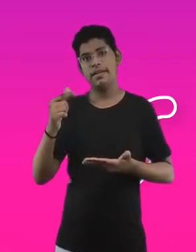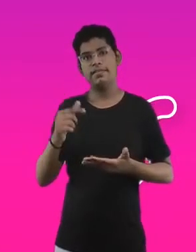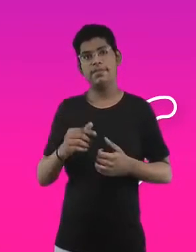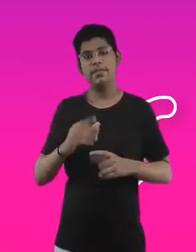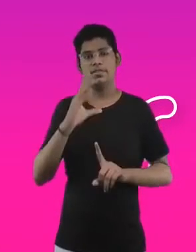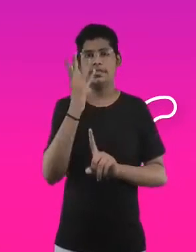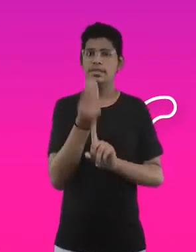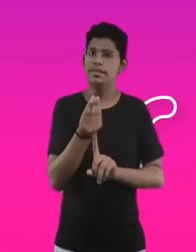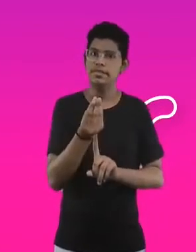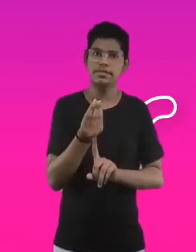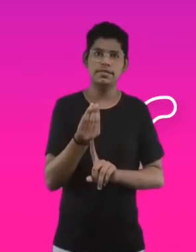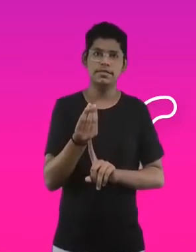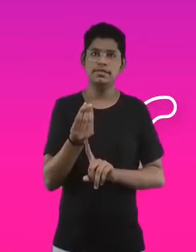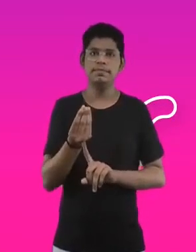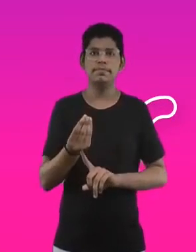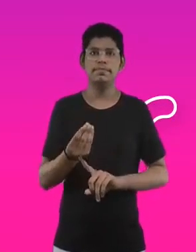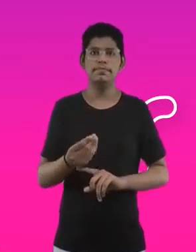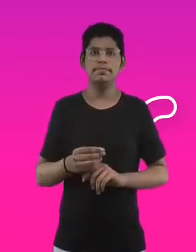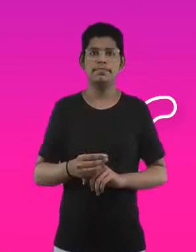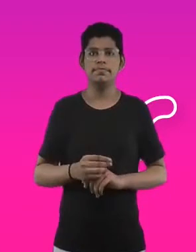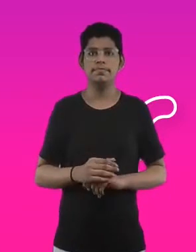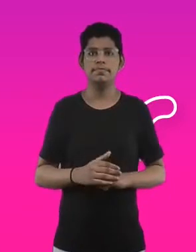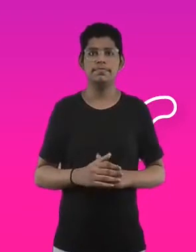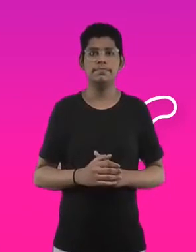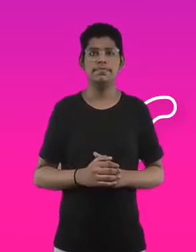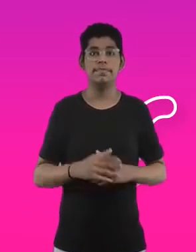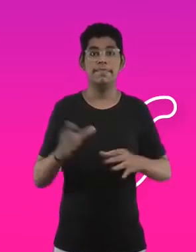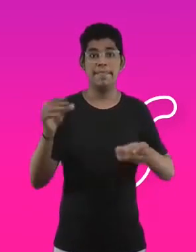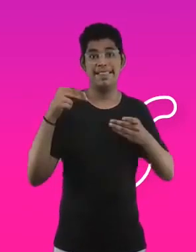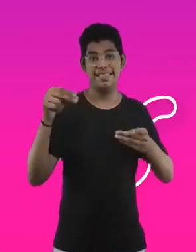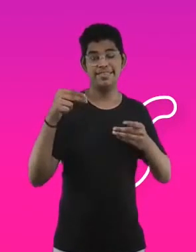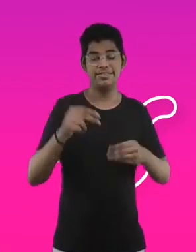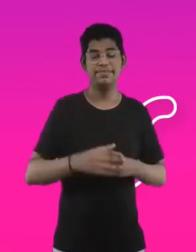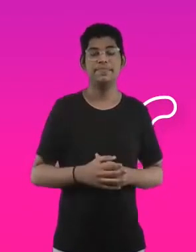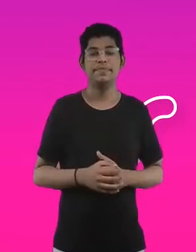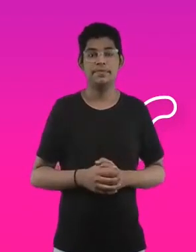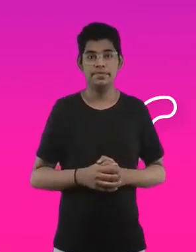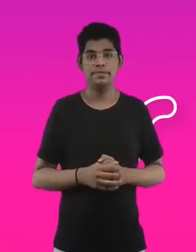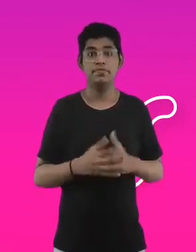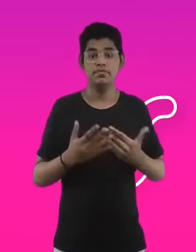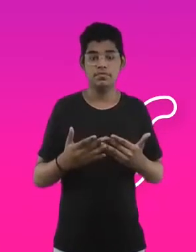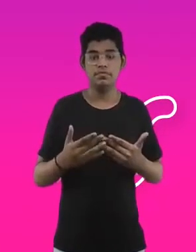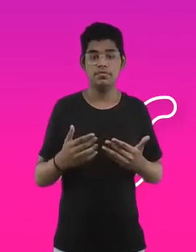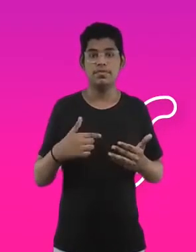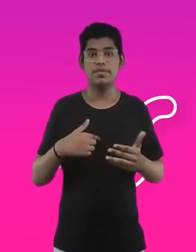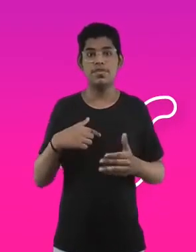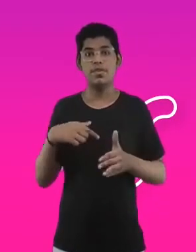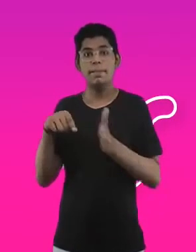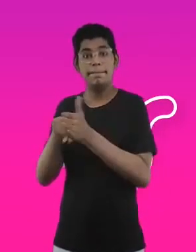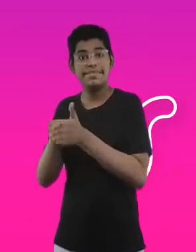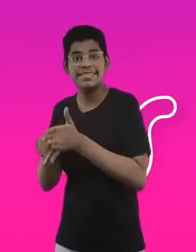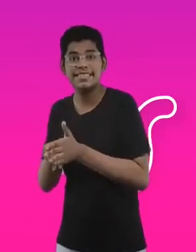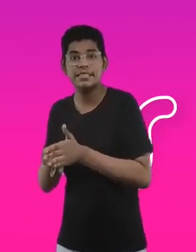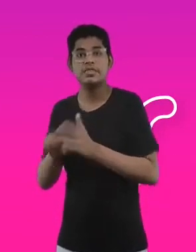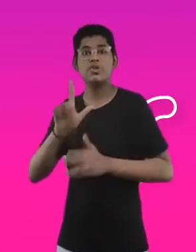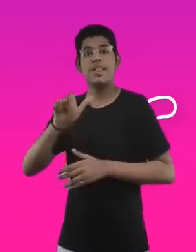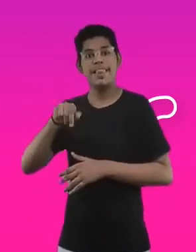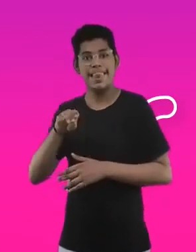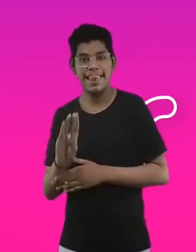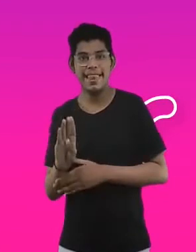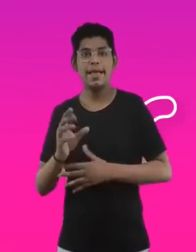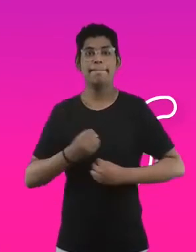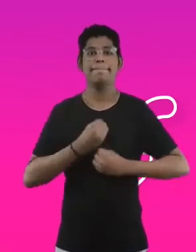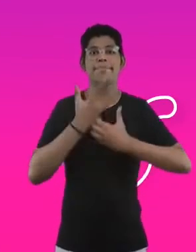integro o grupo de pesquisa LabFront, que é o Laboratório de Poéticas Fronteiriças, e sou bolsista de